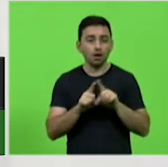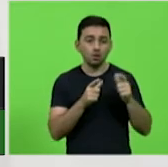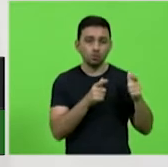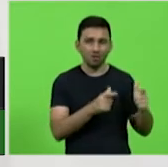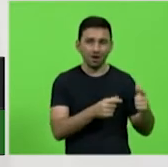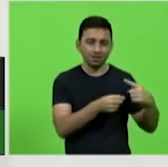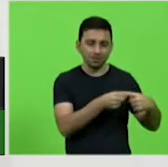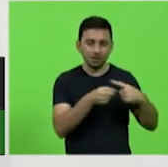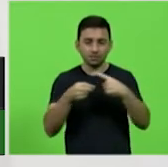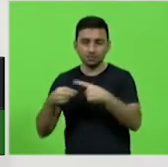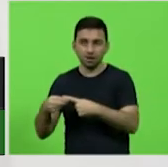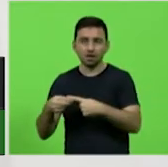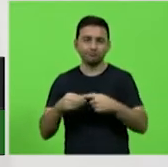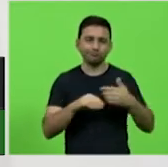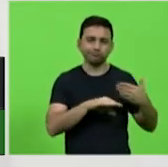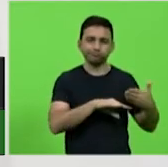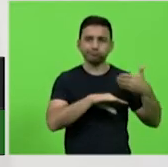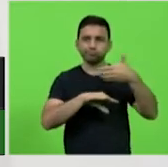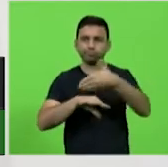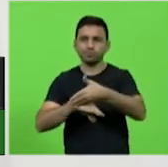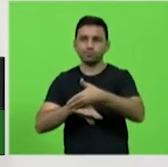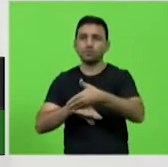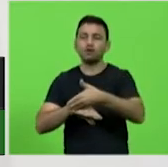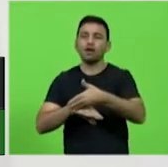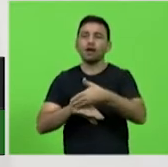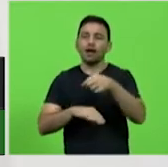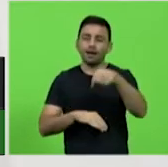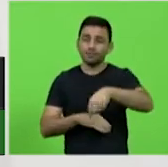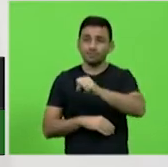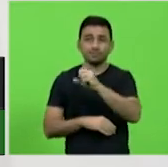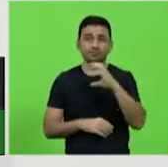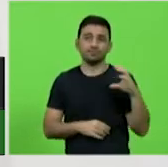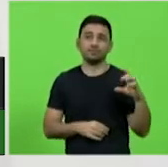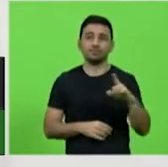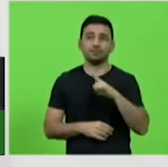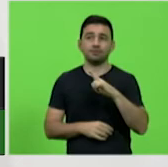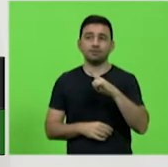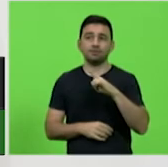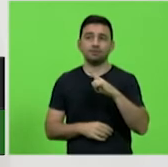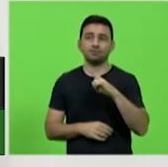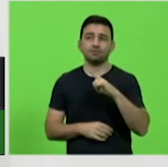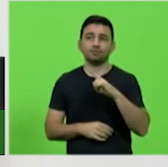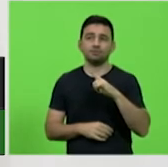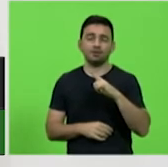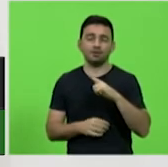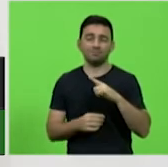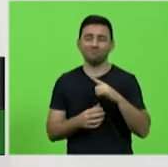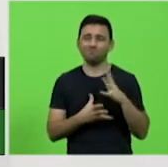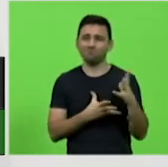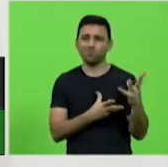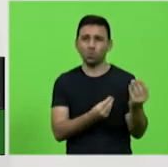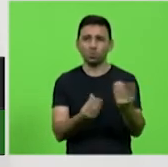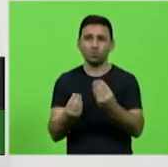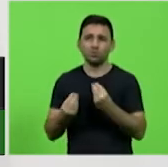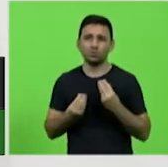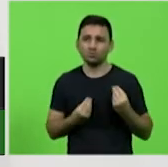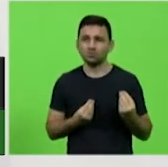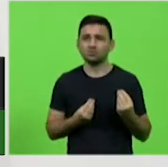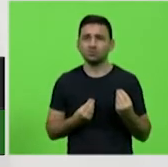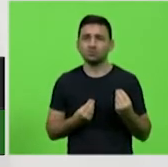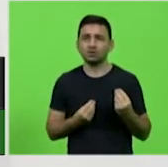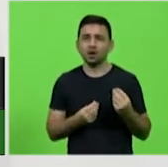intermunicipal. Como é o caso de Santa Catarina, que é composta por inúmeros